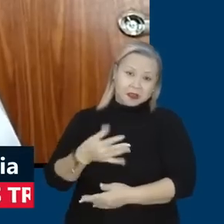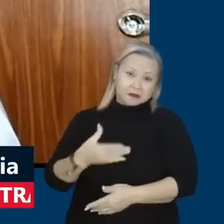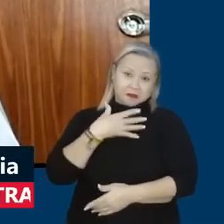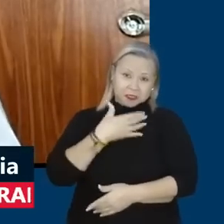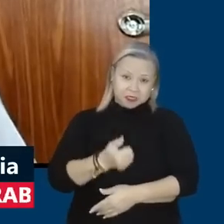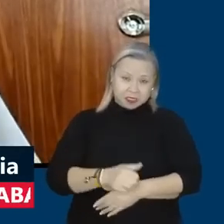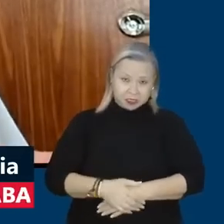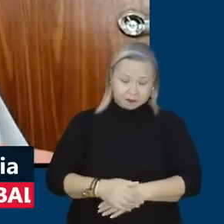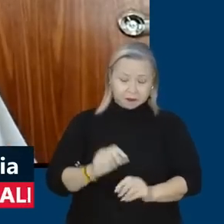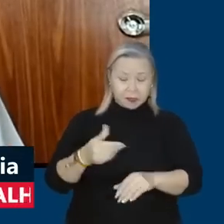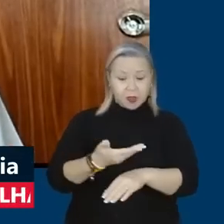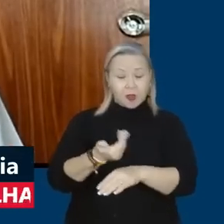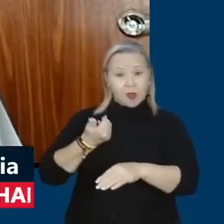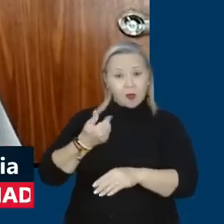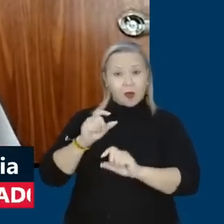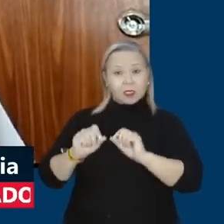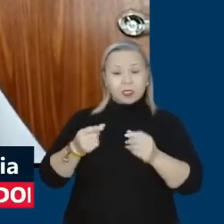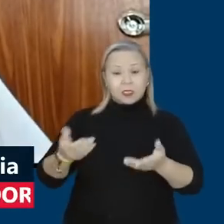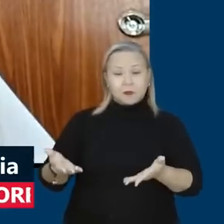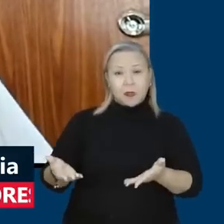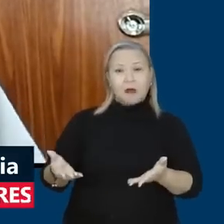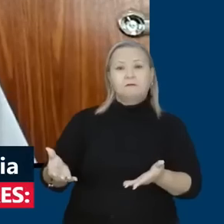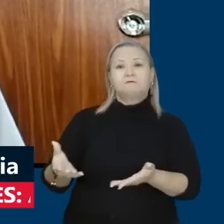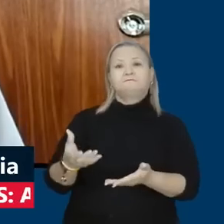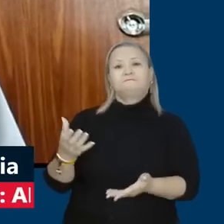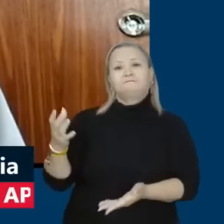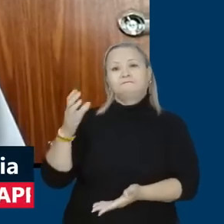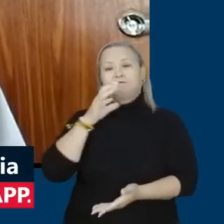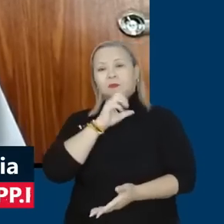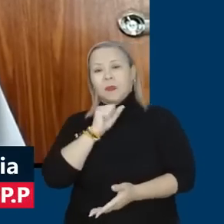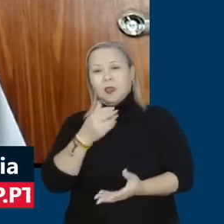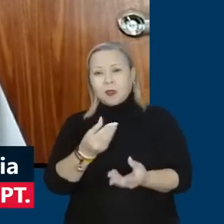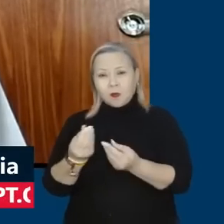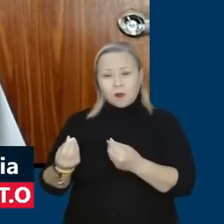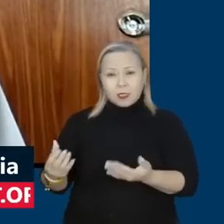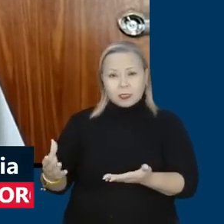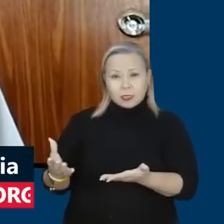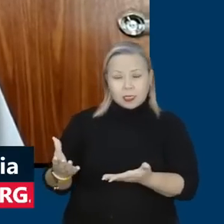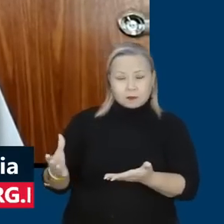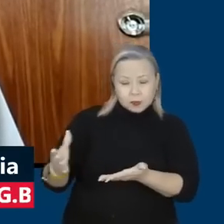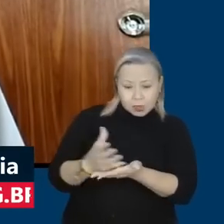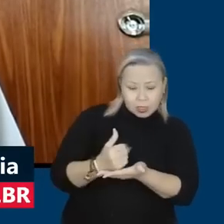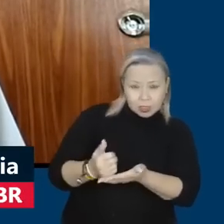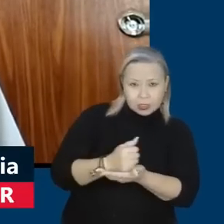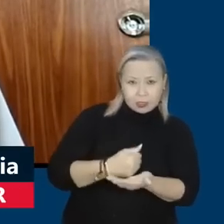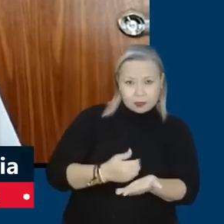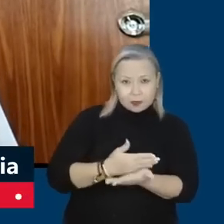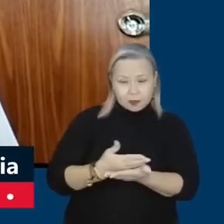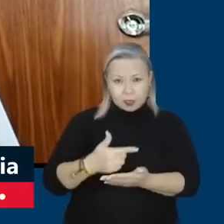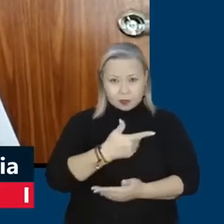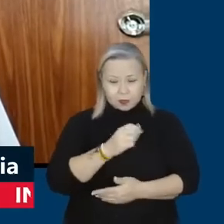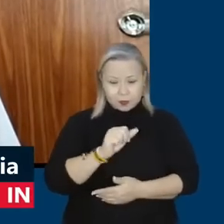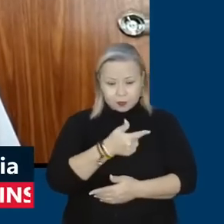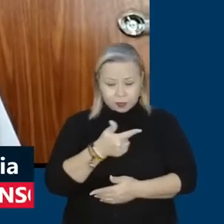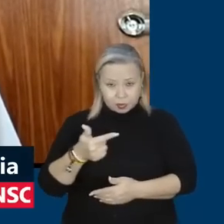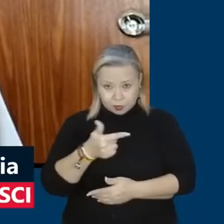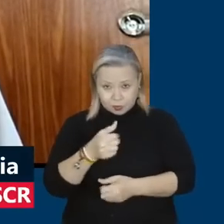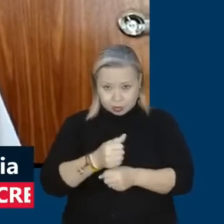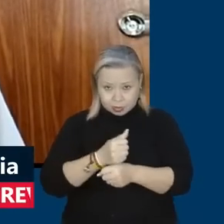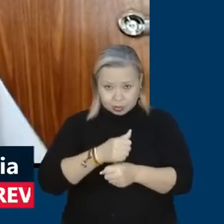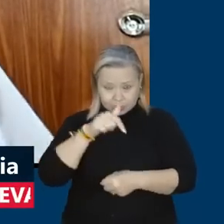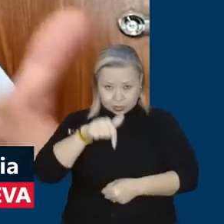ao antecipar que o excesso de arrecadação seja utilizado a partir de 2022, estamos falando de 23